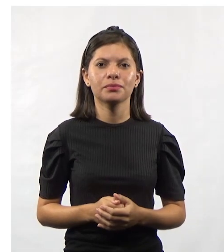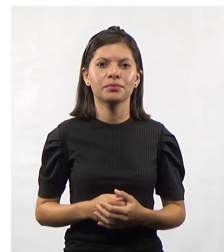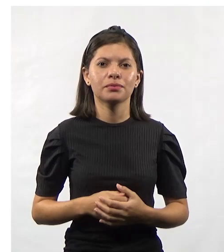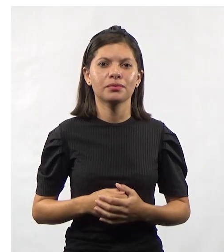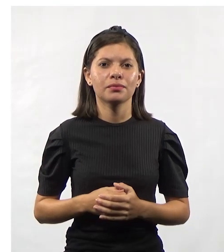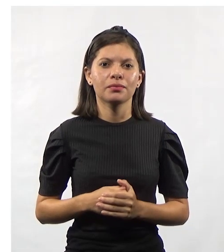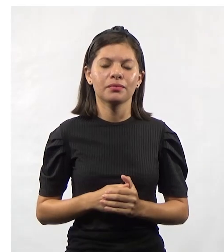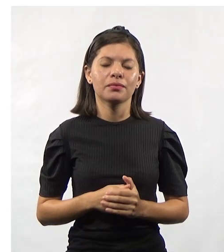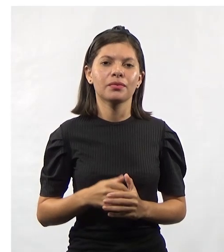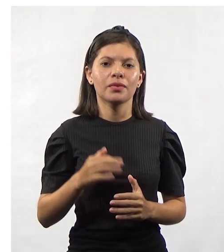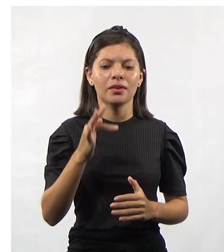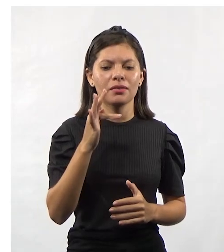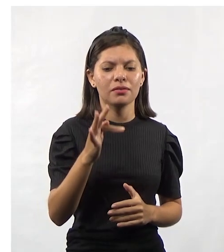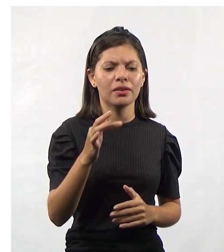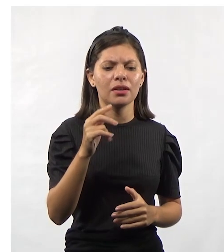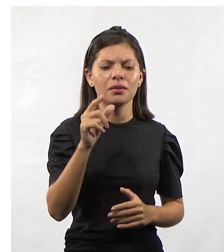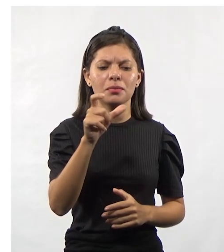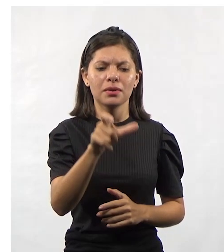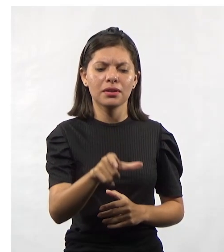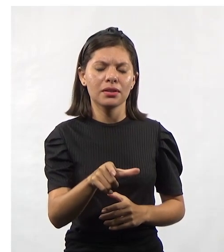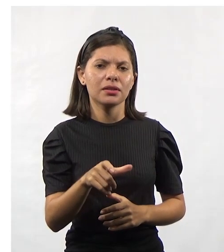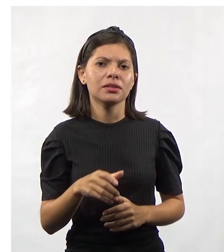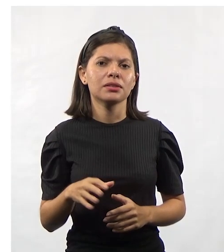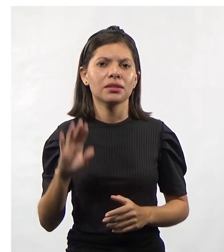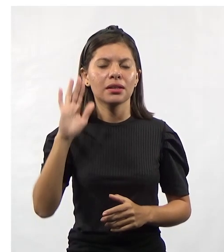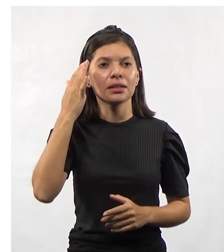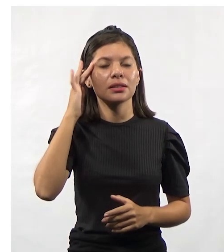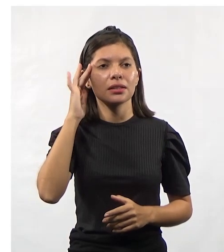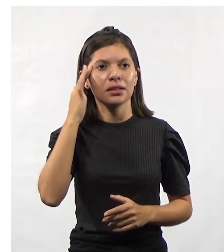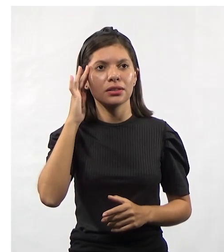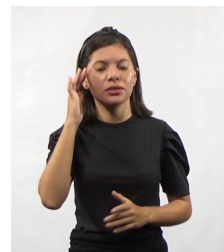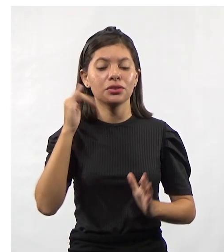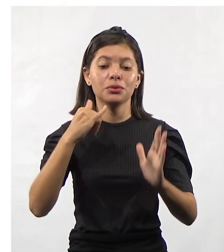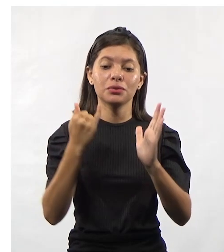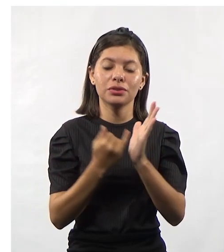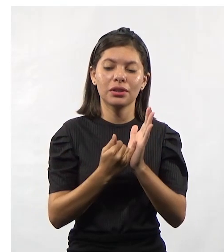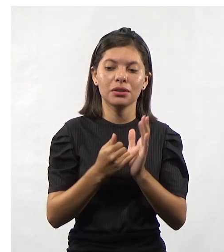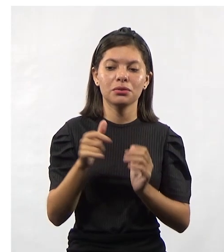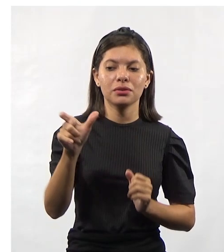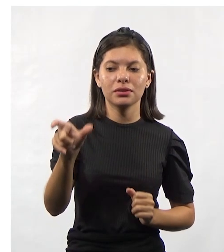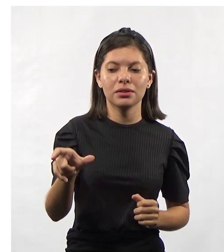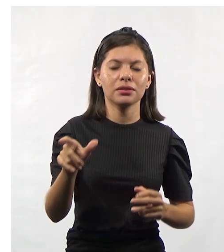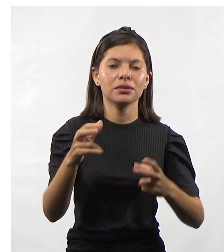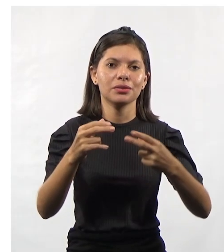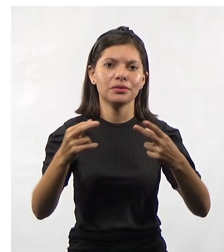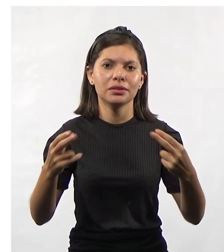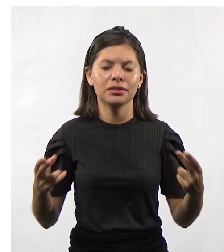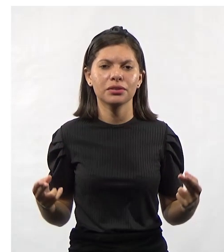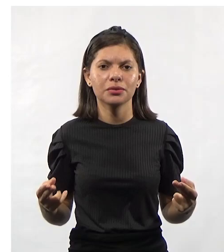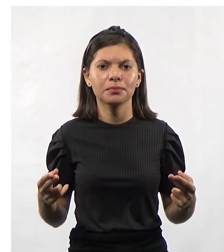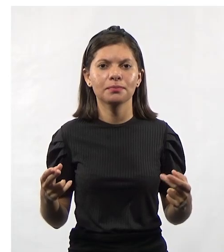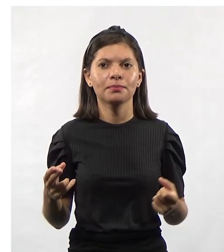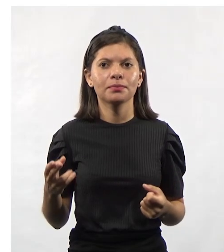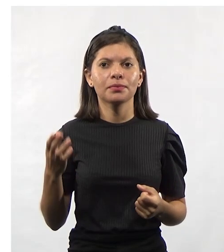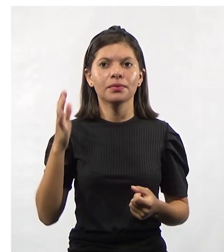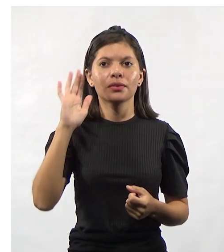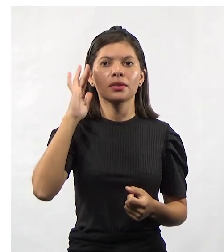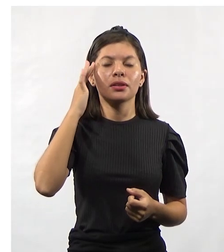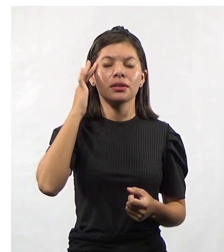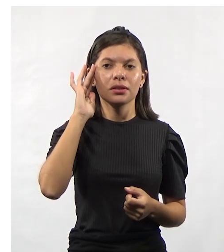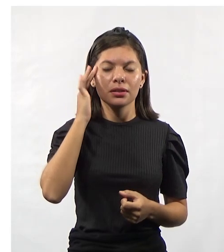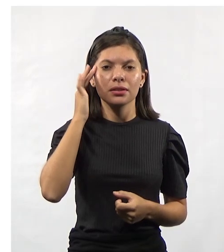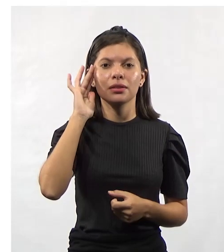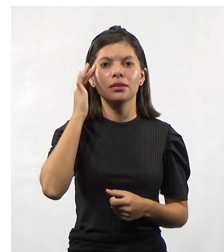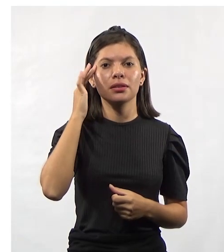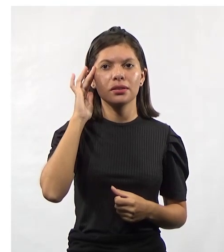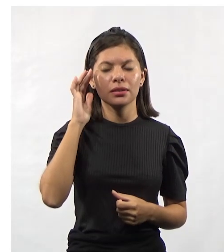aquilo que a gente fala para uma criança é entendido de uma maneira e para outra criança já vai ser entendido de outra. Então, a gente tem que